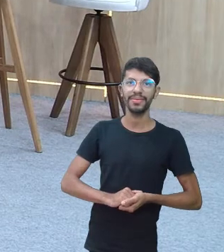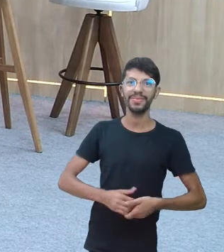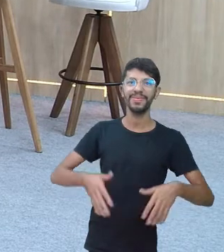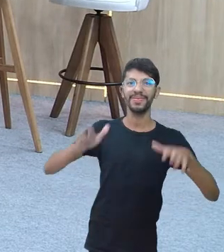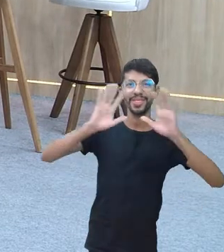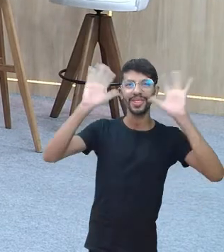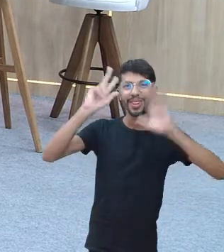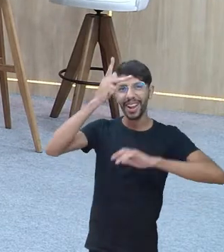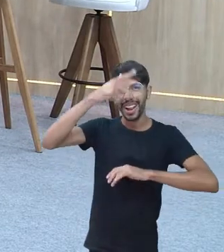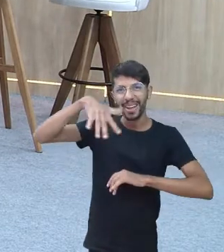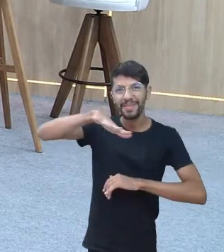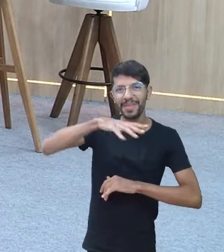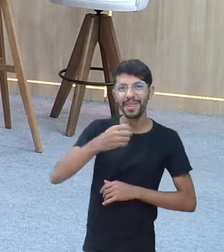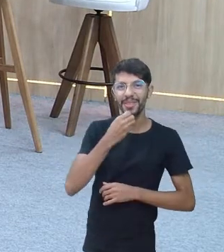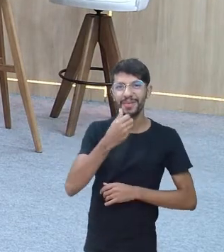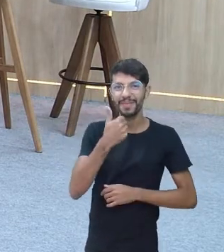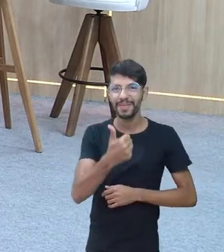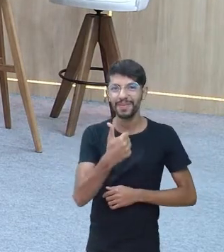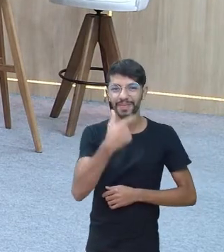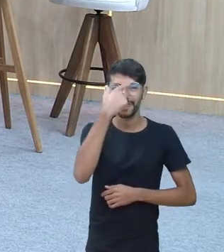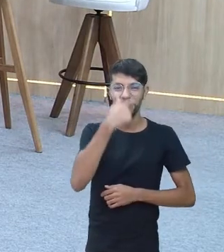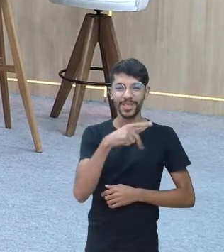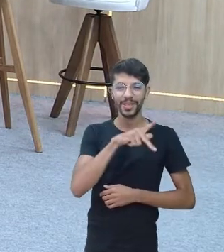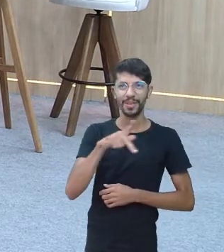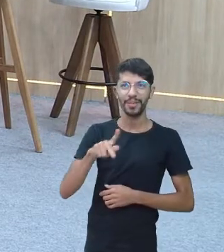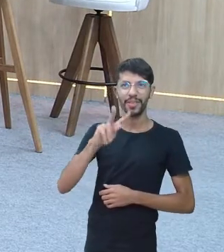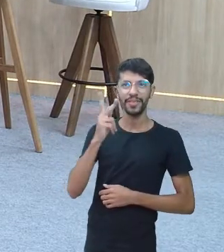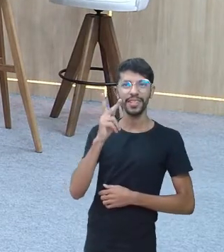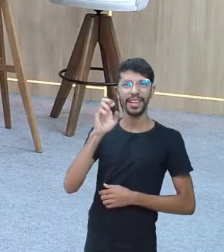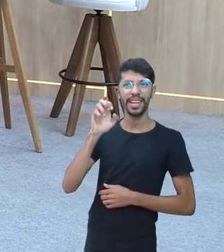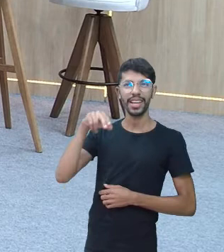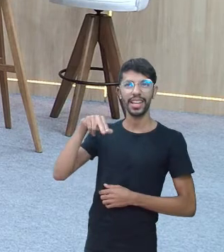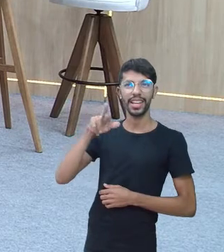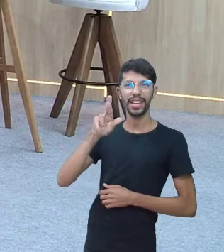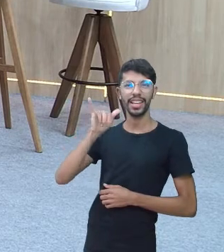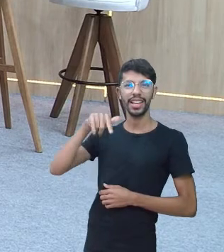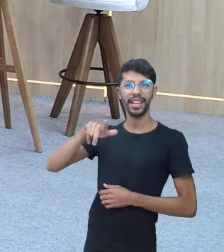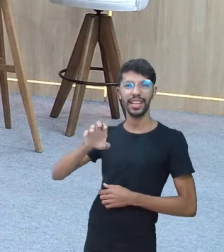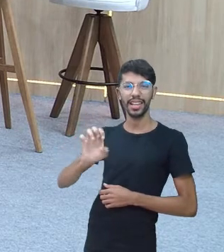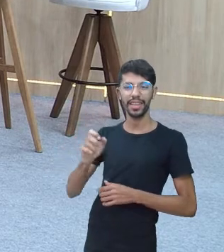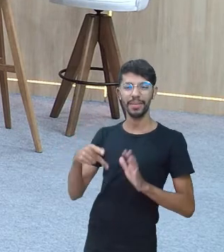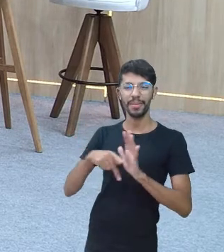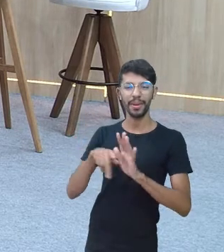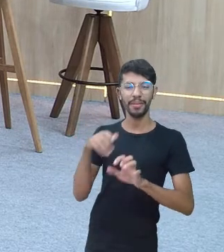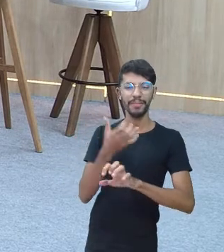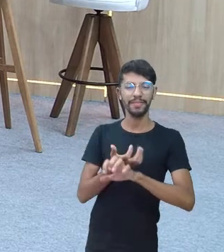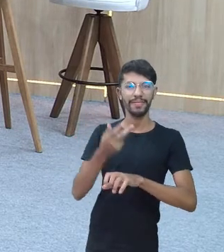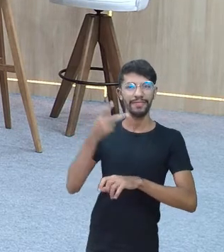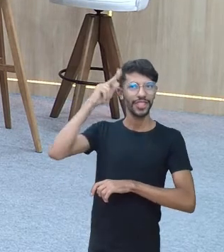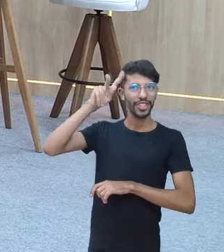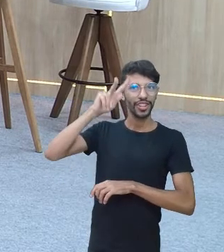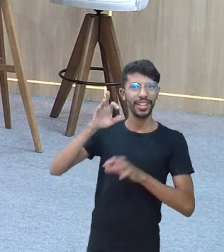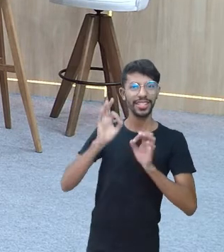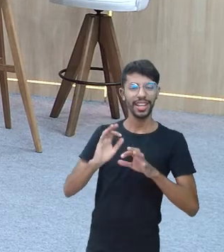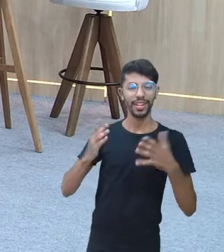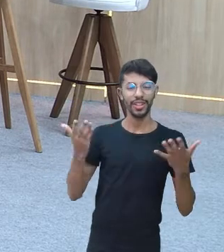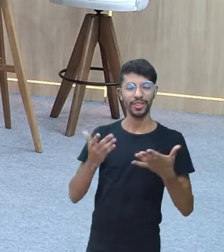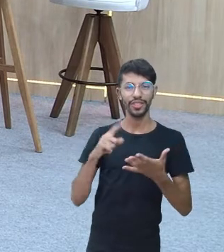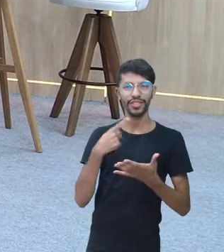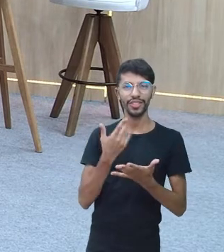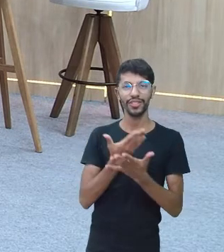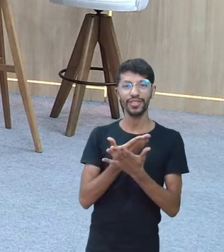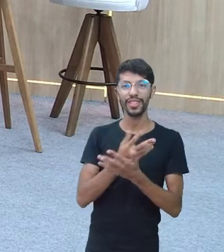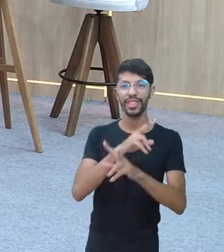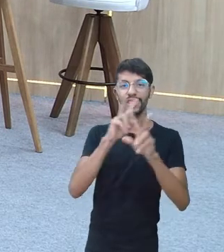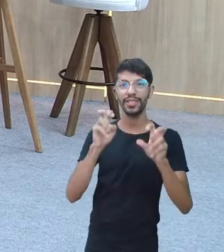Olá, galerinha, tudo bom? Eu sou o professor Henrique, sou professor de História, e nós vamos hoje conversar sobre o